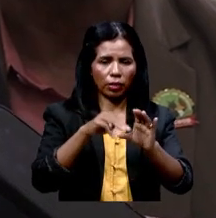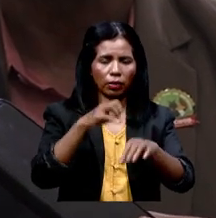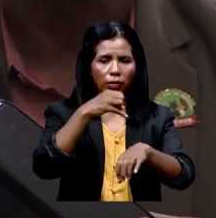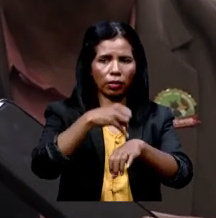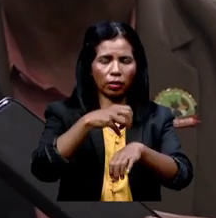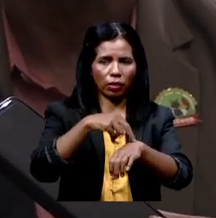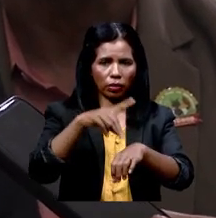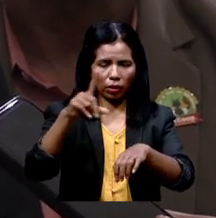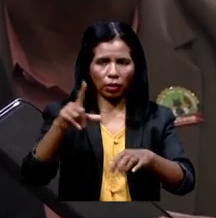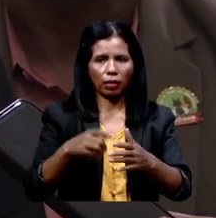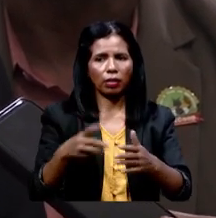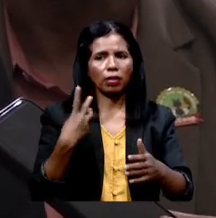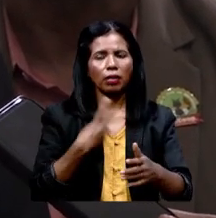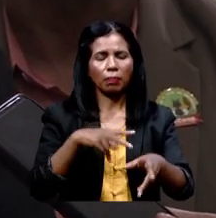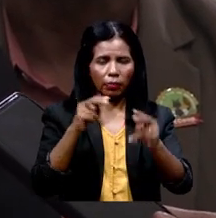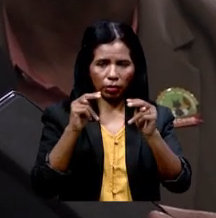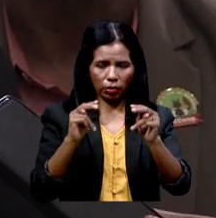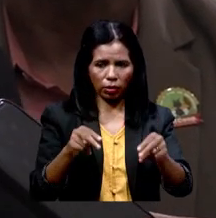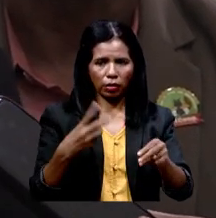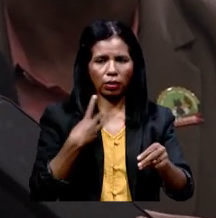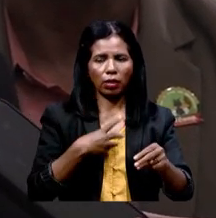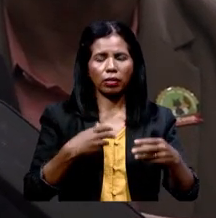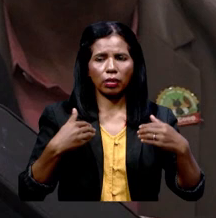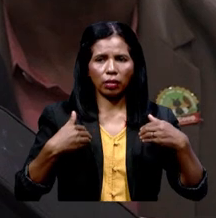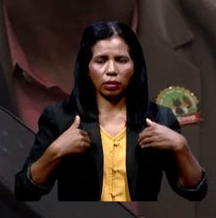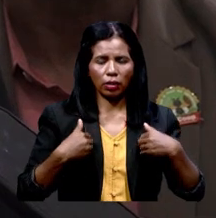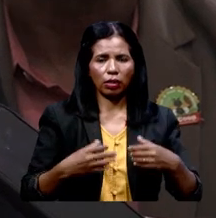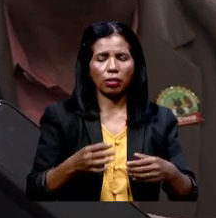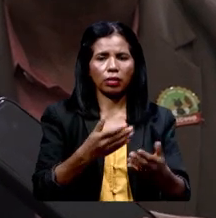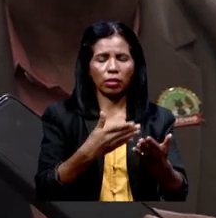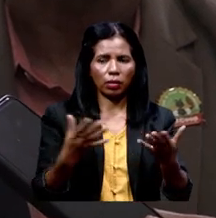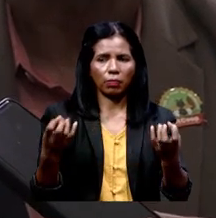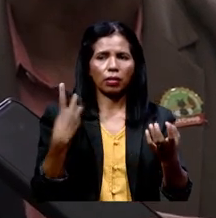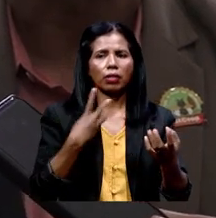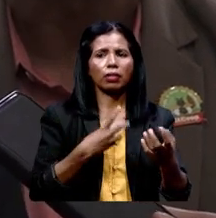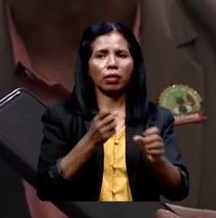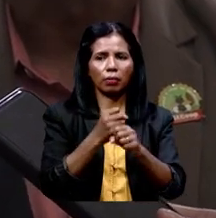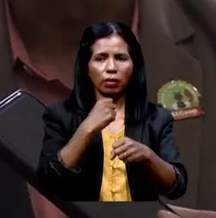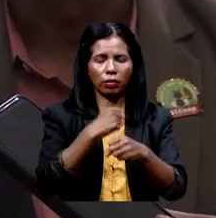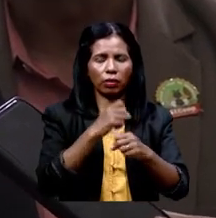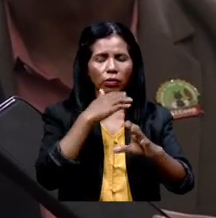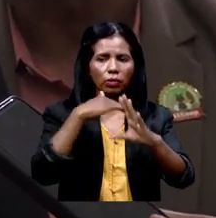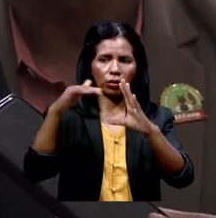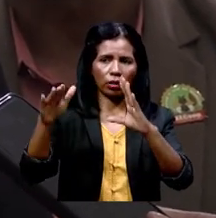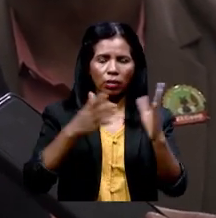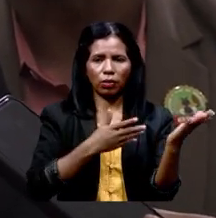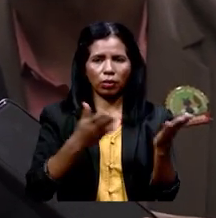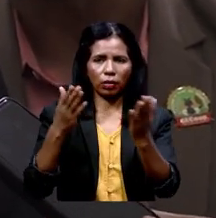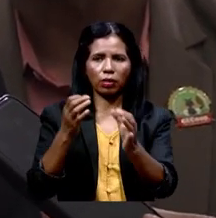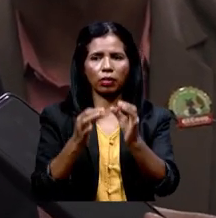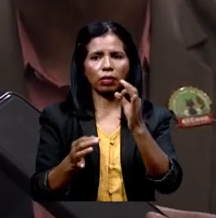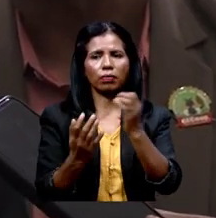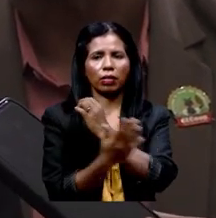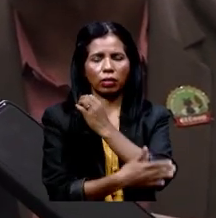commodity ba lo, ne be ke quando precisa, ke ita ia produção bara, ne bele ita halo exportação. Quando ia railar